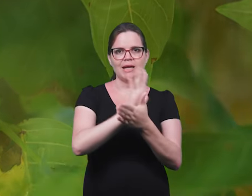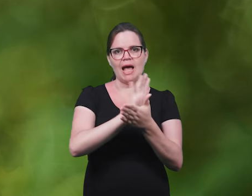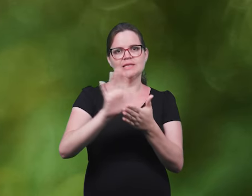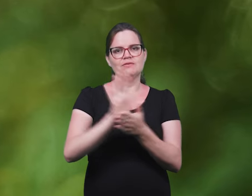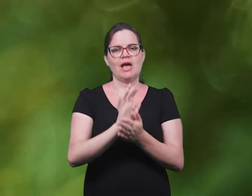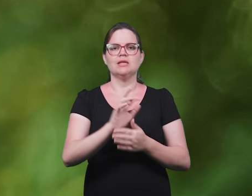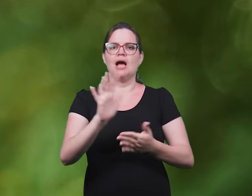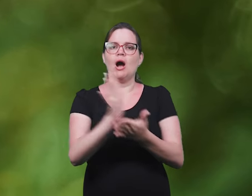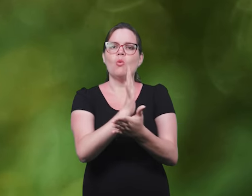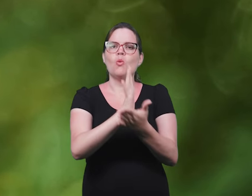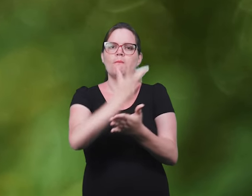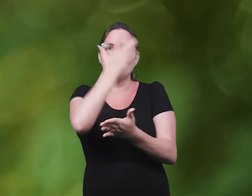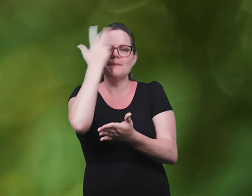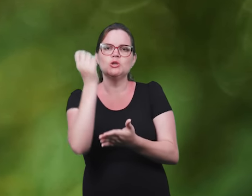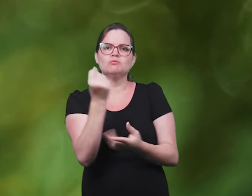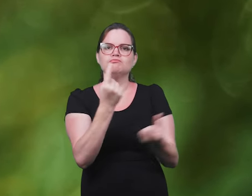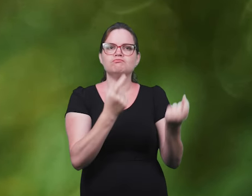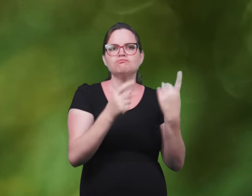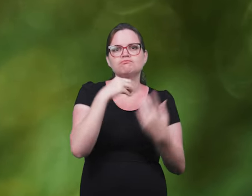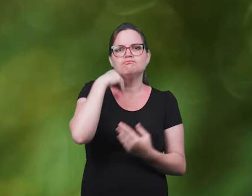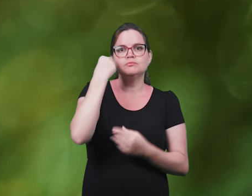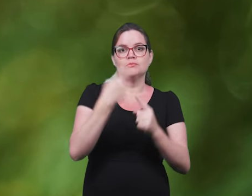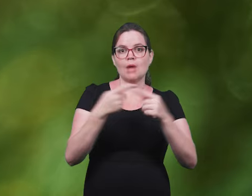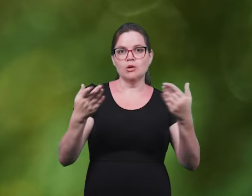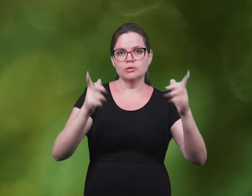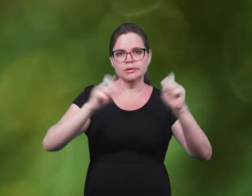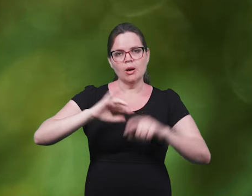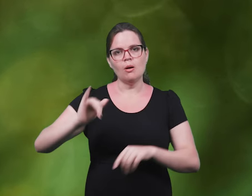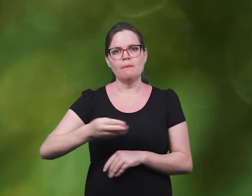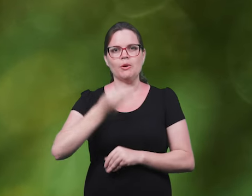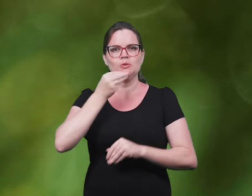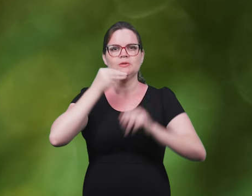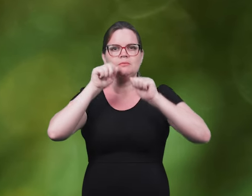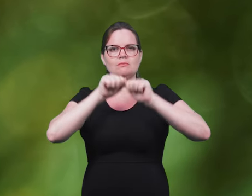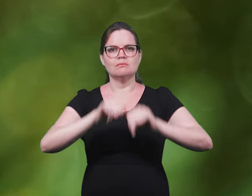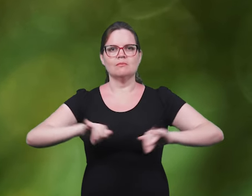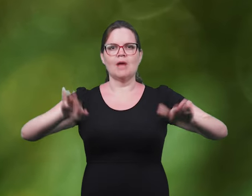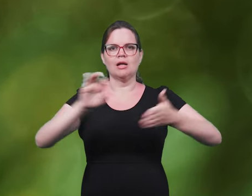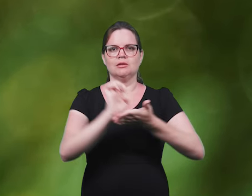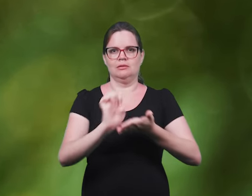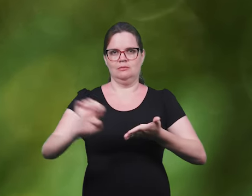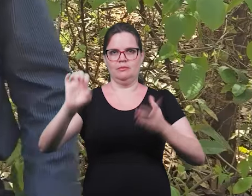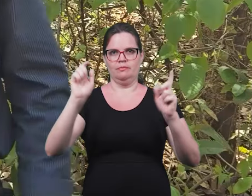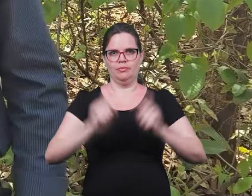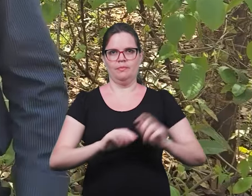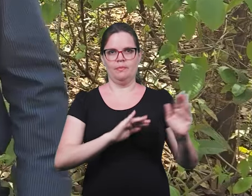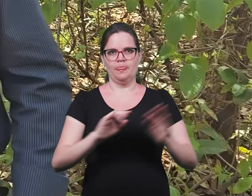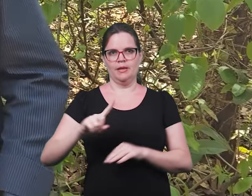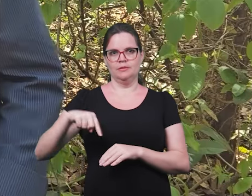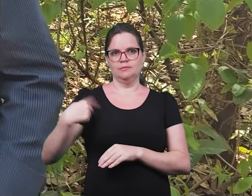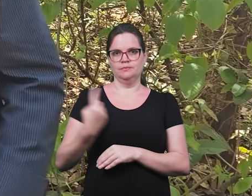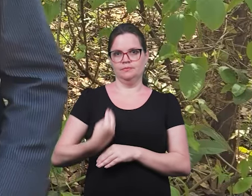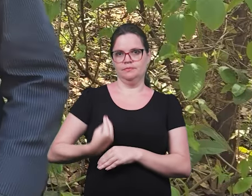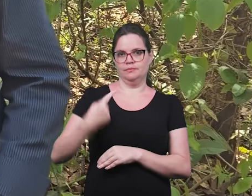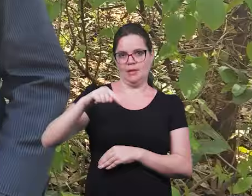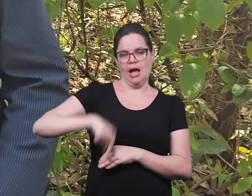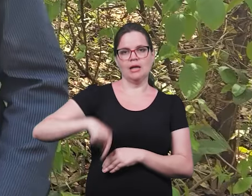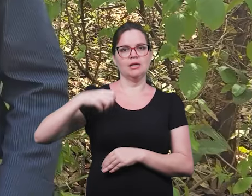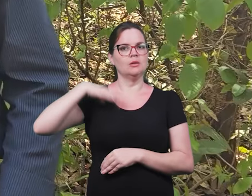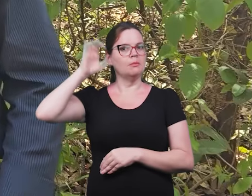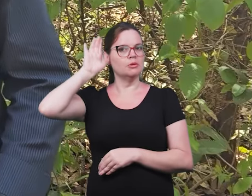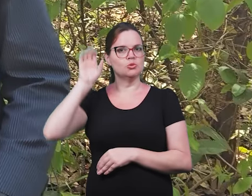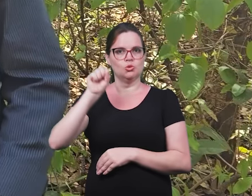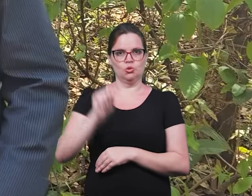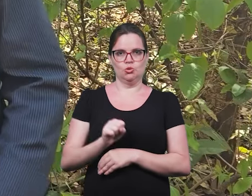popular, hoje são vistos como uma grande oportunidade de negócio e de conservação. Nós estamos em Campo Grande, Mato